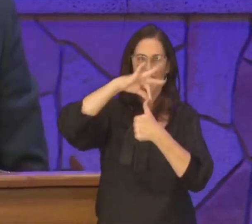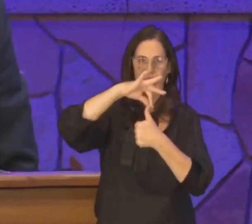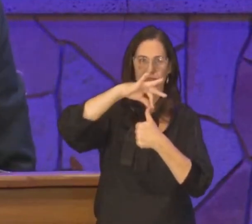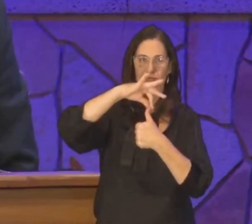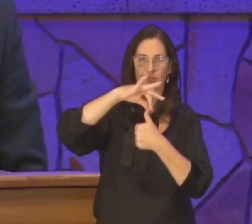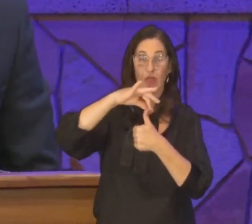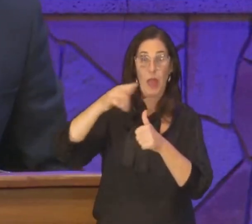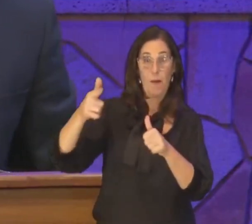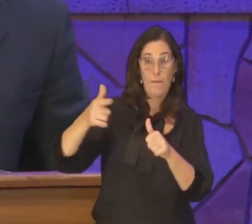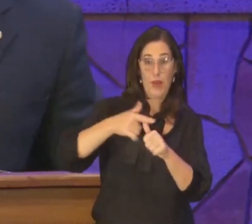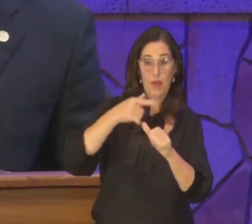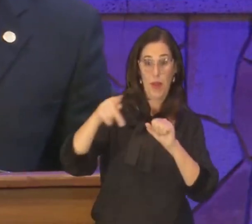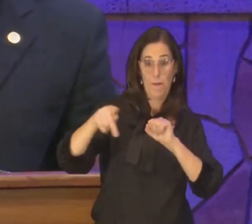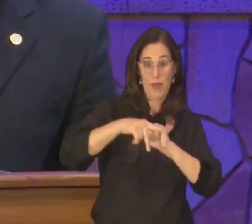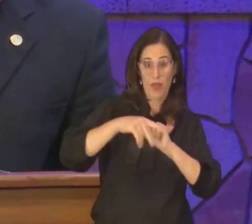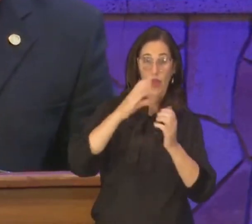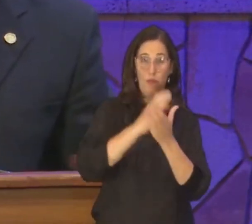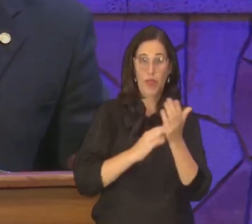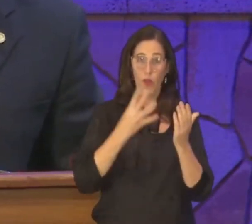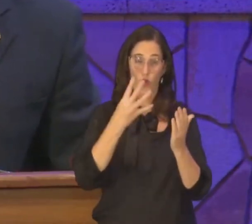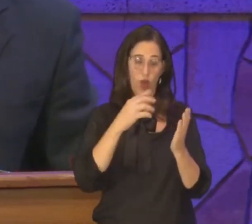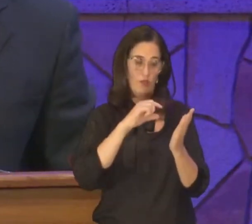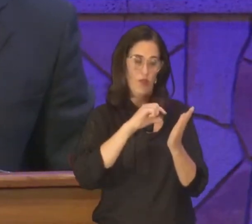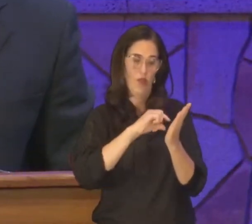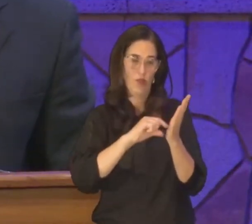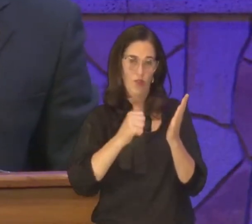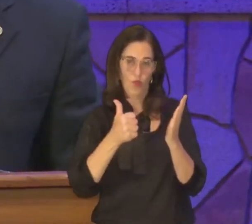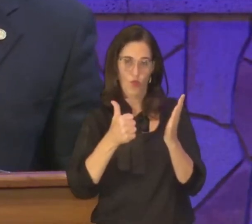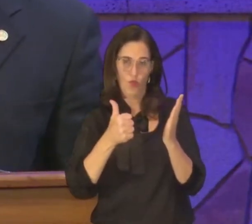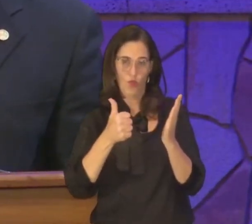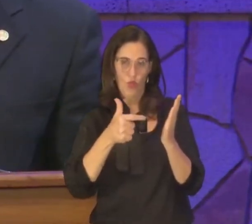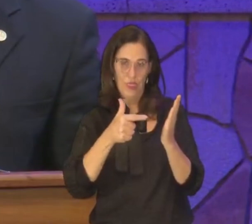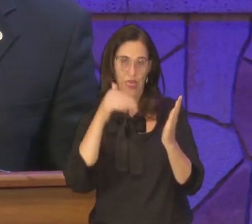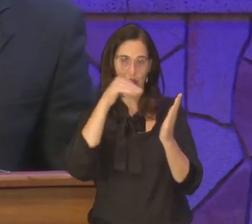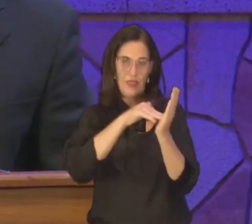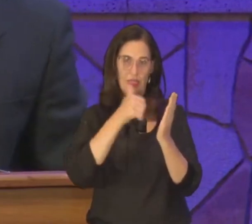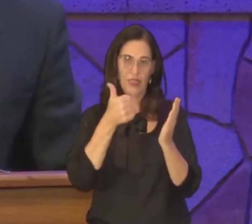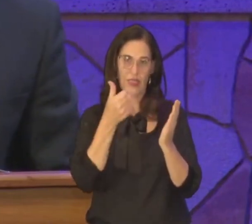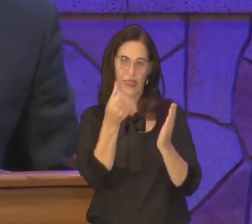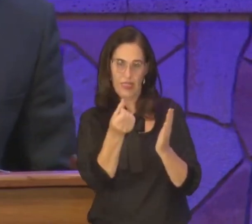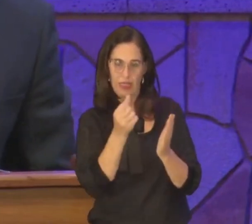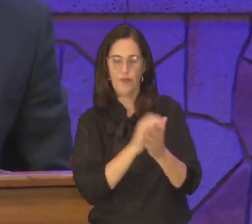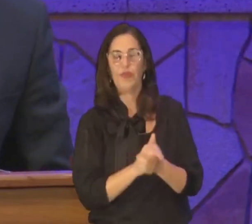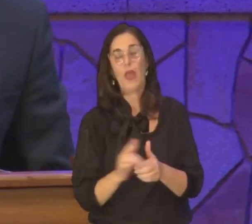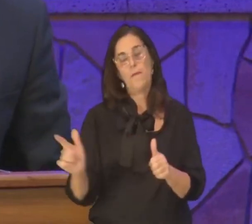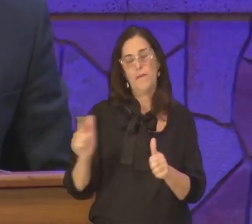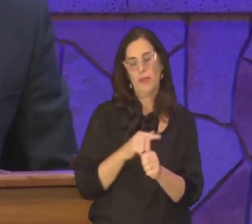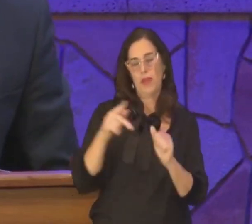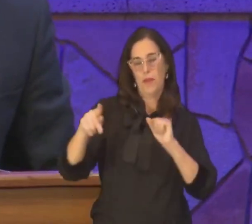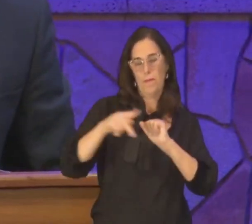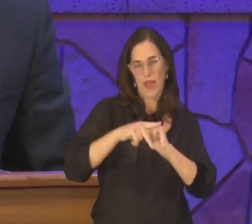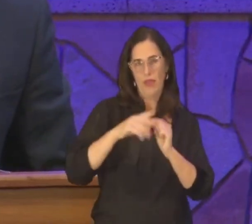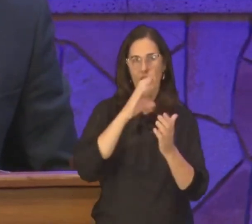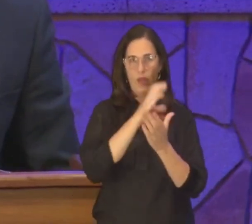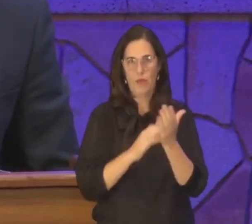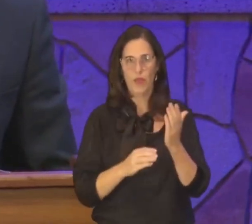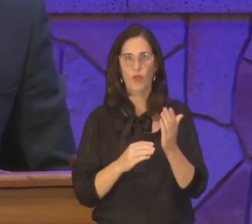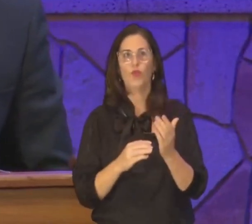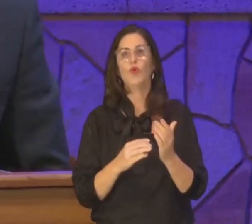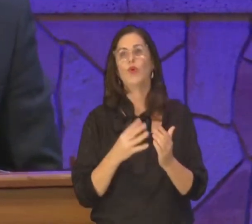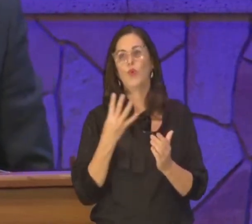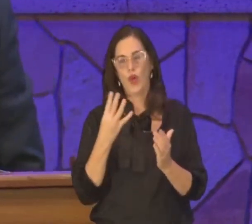E 1 Pedro capítulo 4, versos 12 a 16. 1 Pedro capítulo 4, versos 12 a